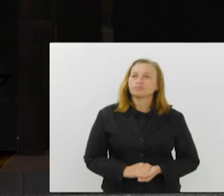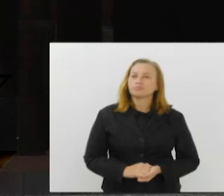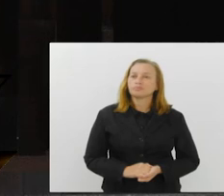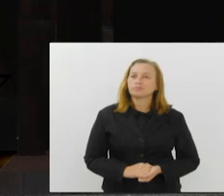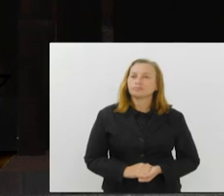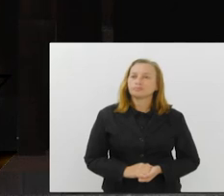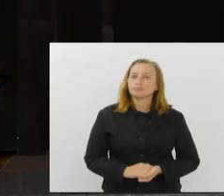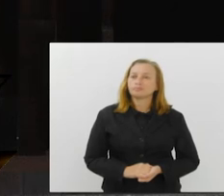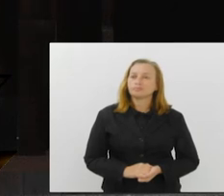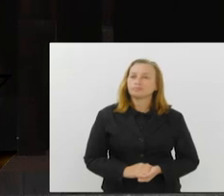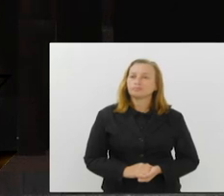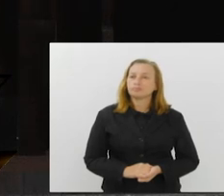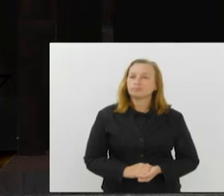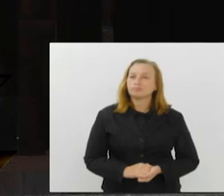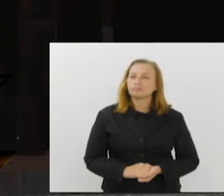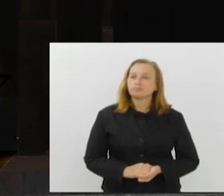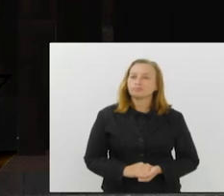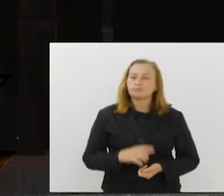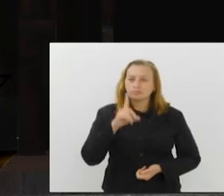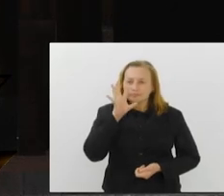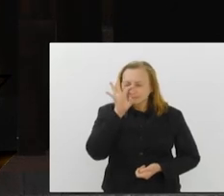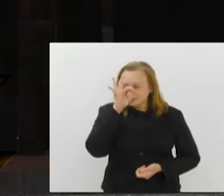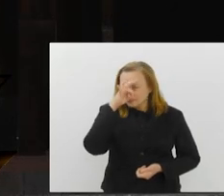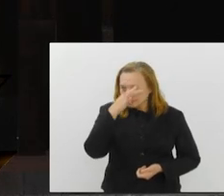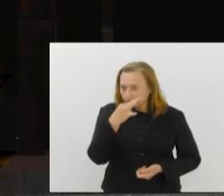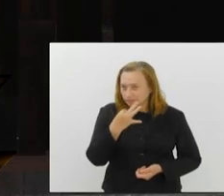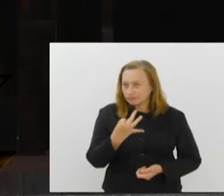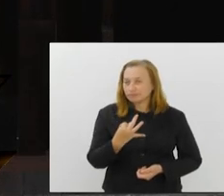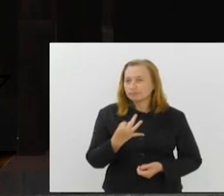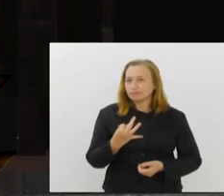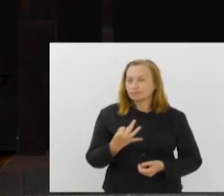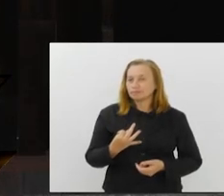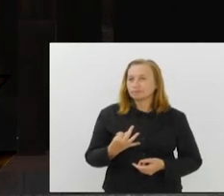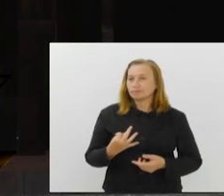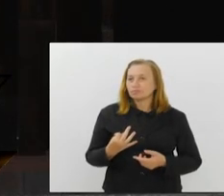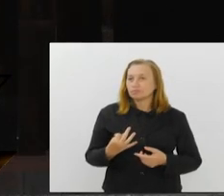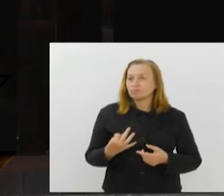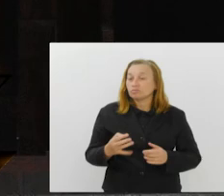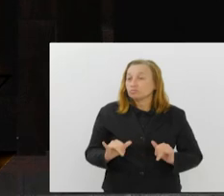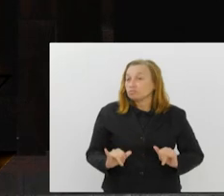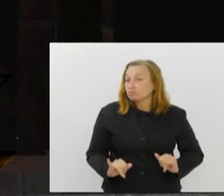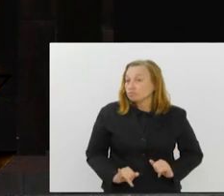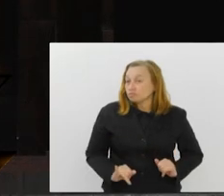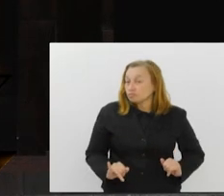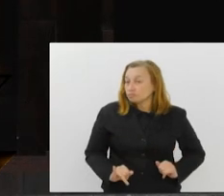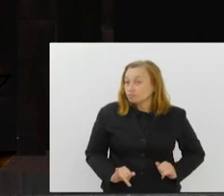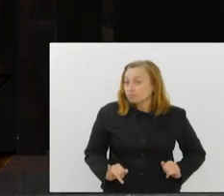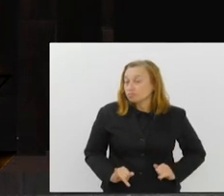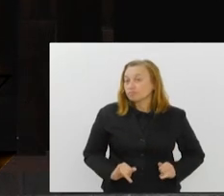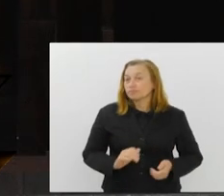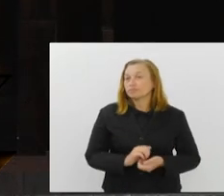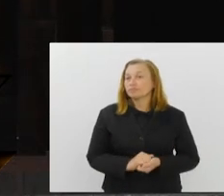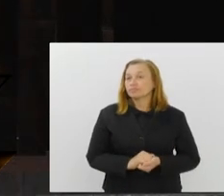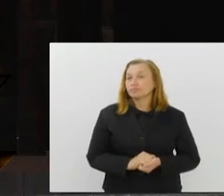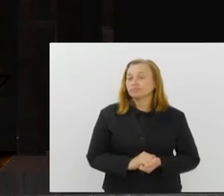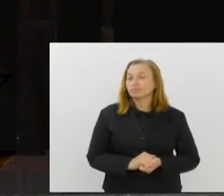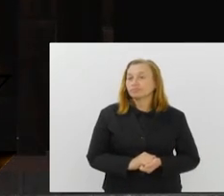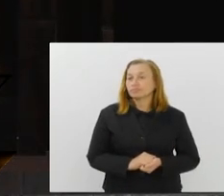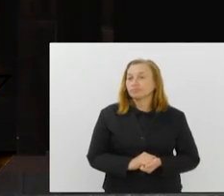Guerrilha de Resistir à torturas e a pau de arara de ter sido